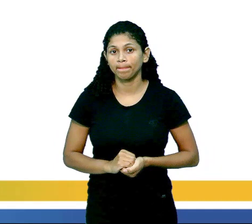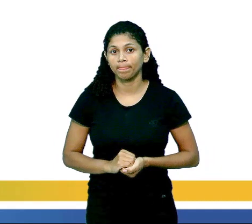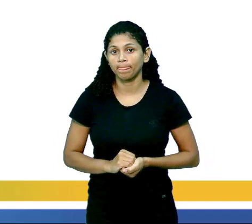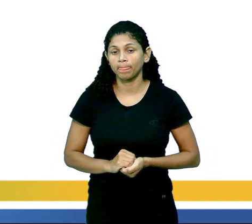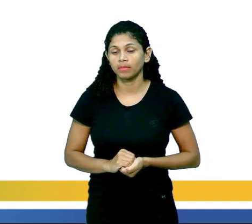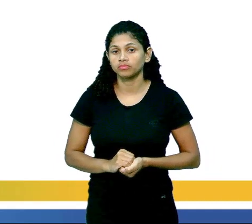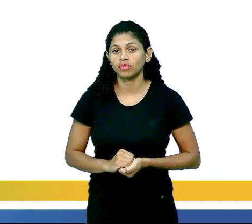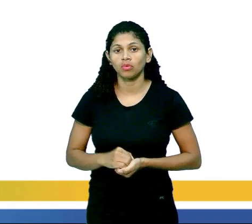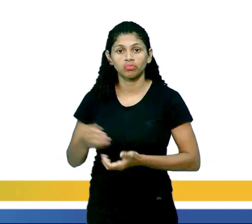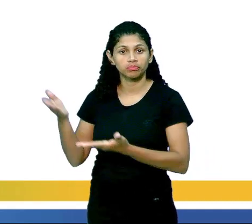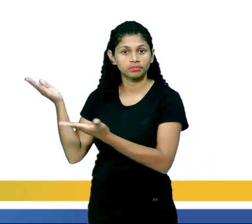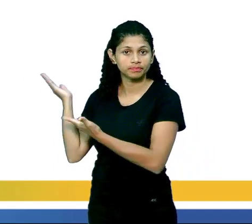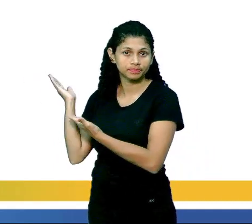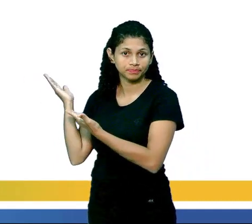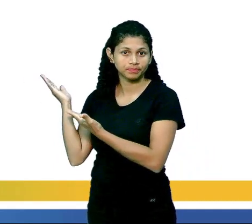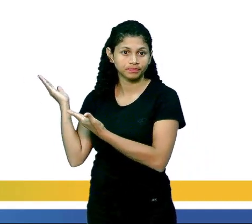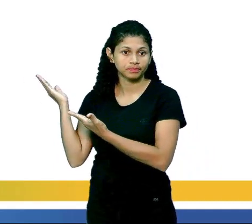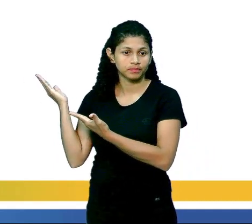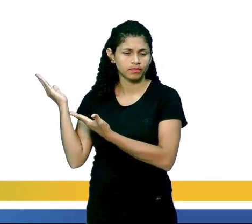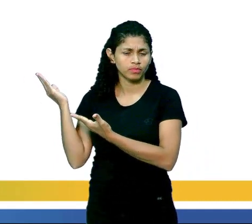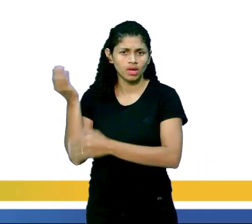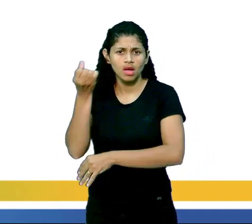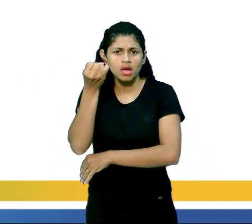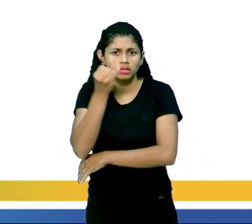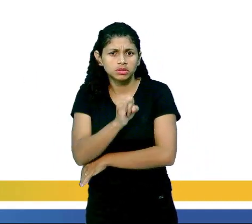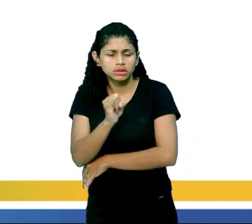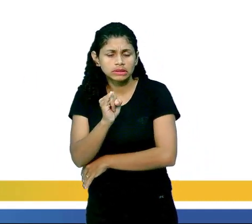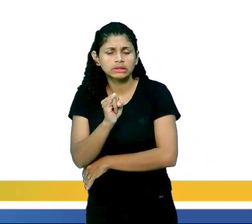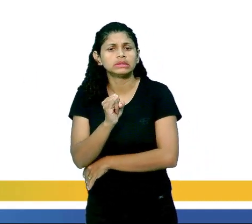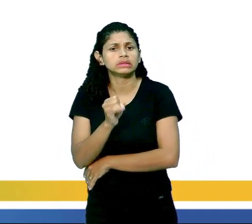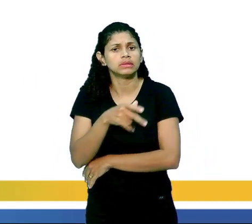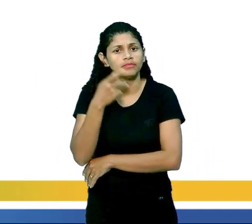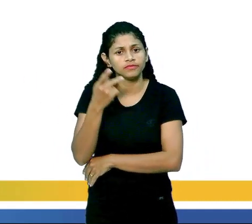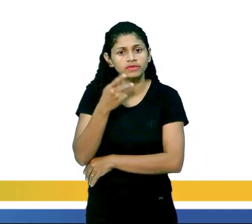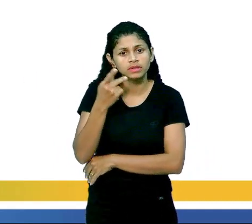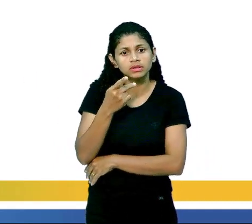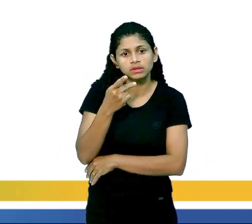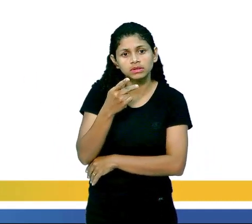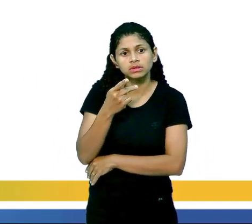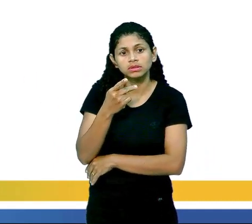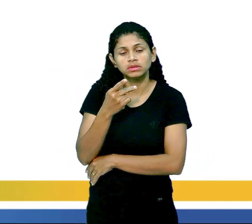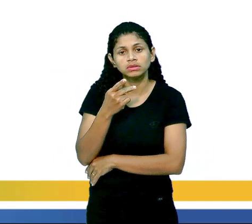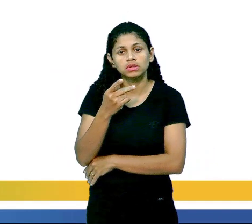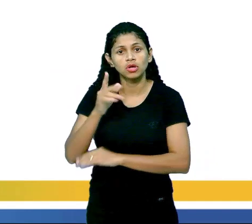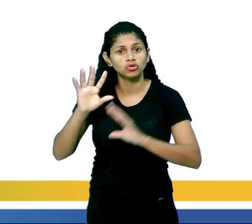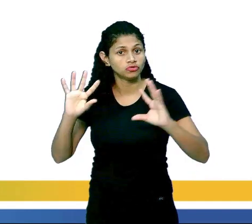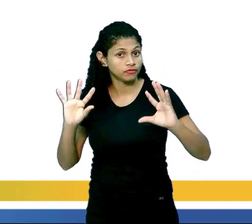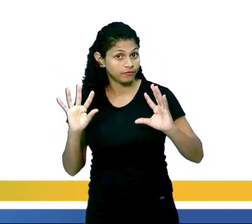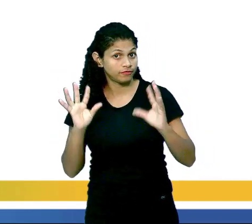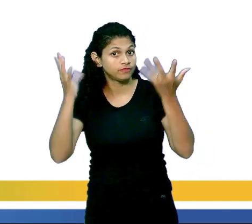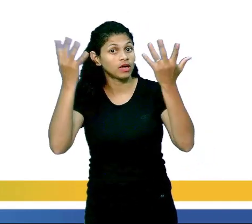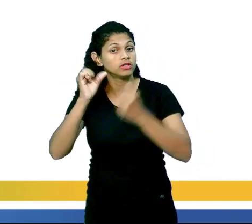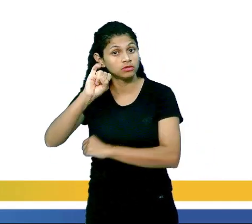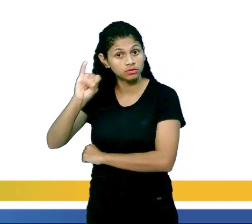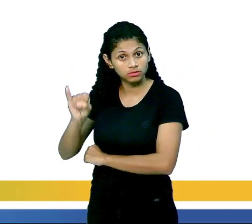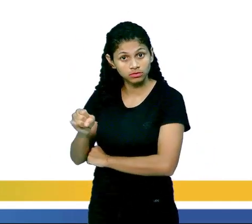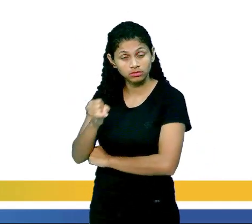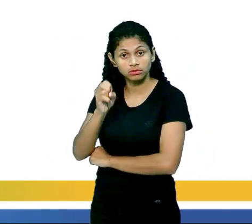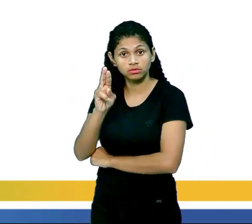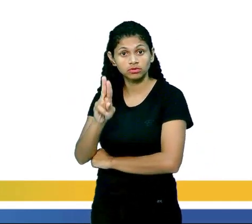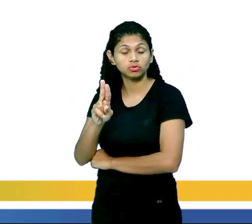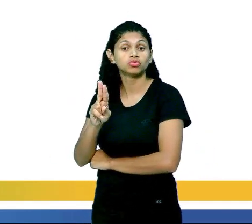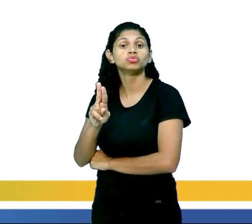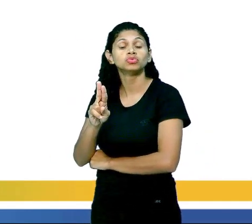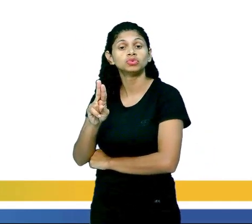Mas olha aí, se nós estamos falando em quadrilha, fica fácil de mostrar o que nós estamos querendo.